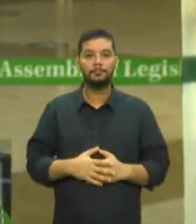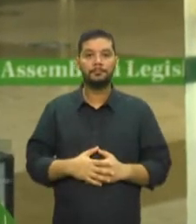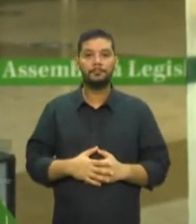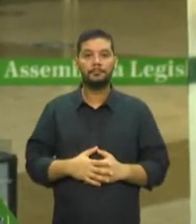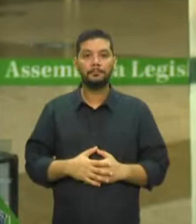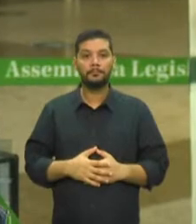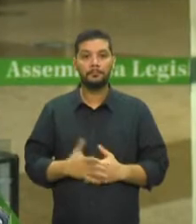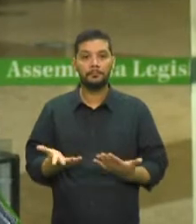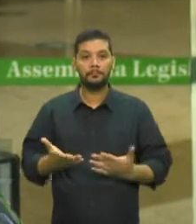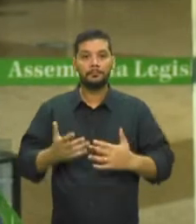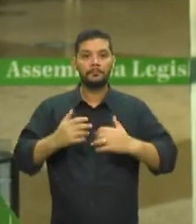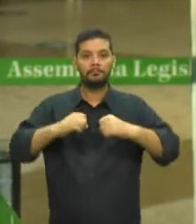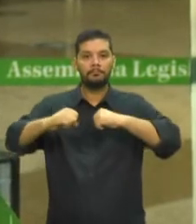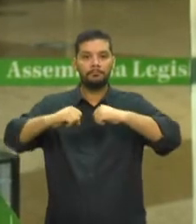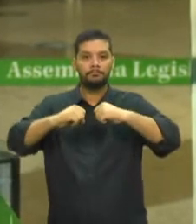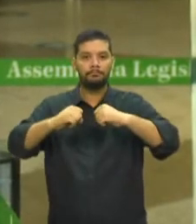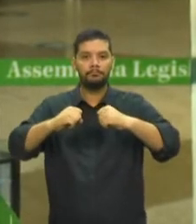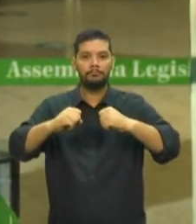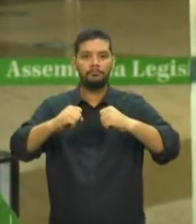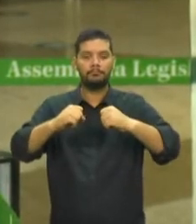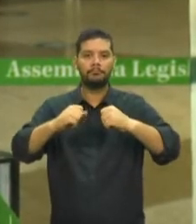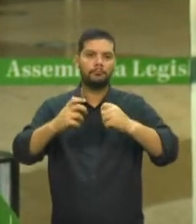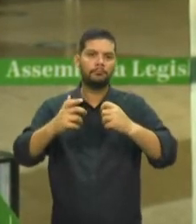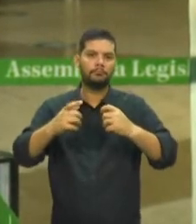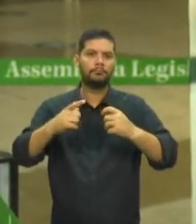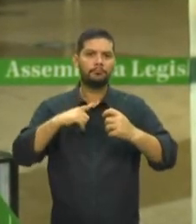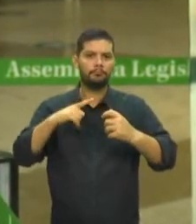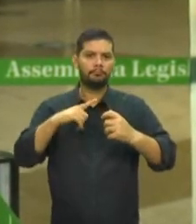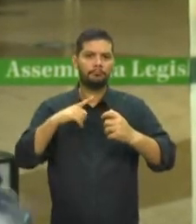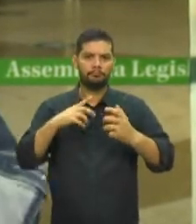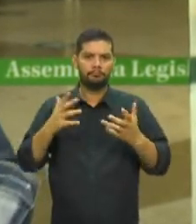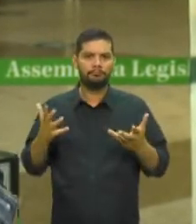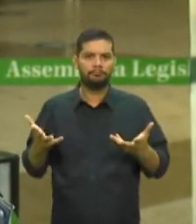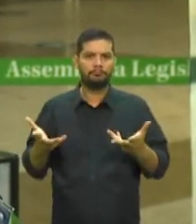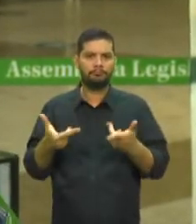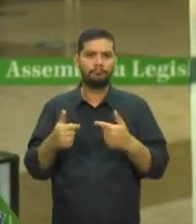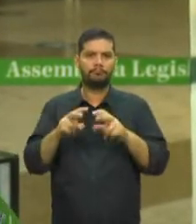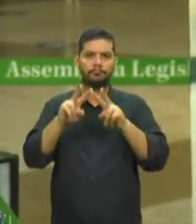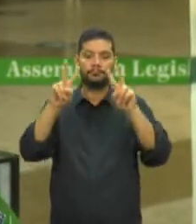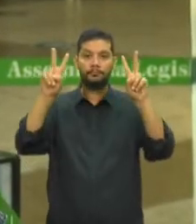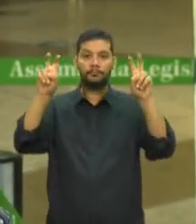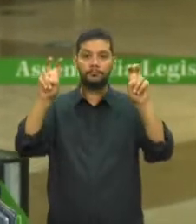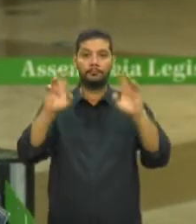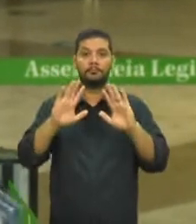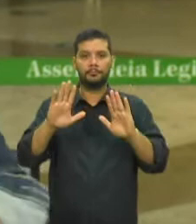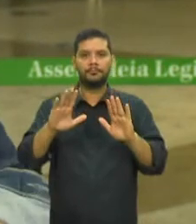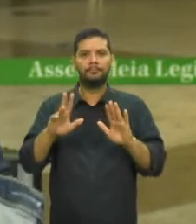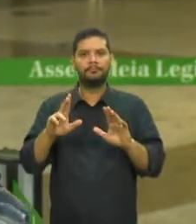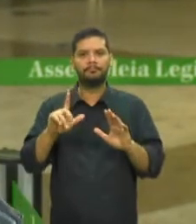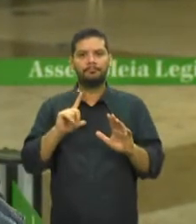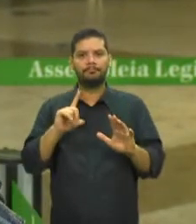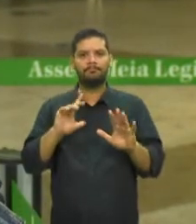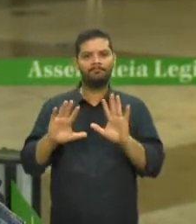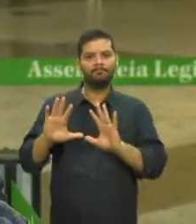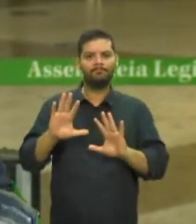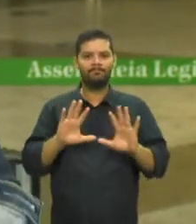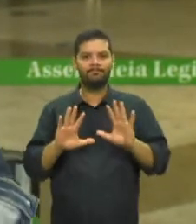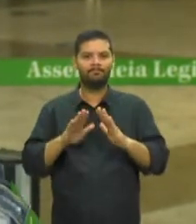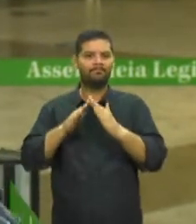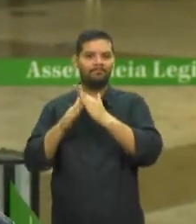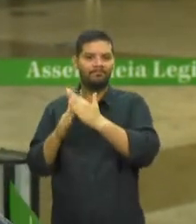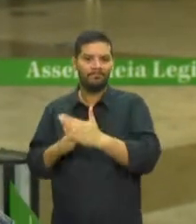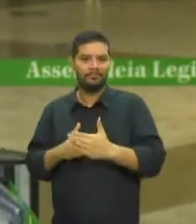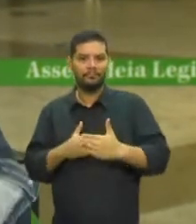Grandes Debates vai trazer um tema muito importante, mas que ainda está envolvido aí em meio a tabus, que